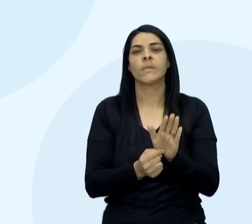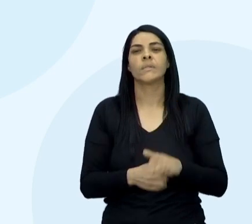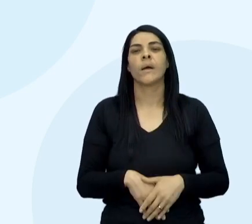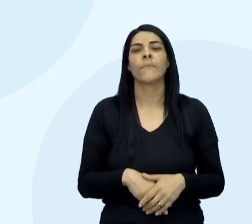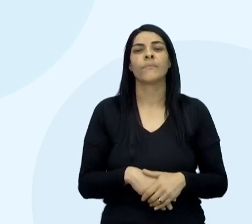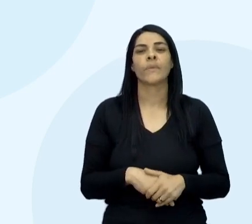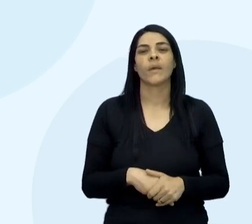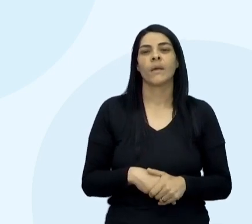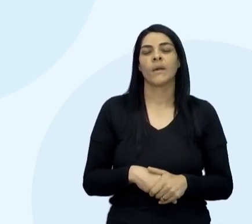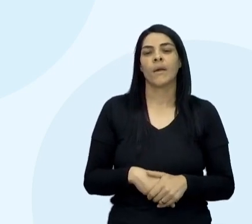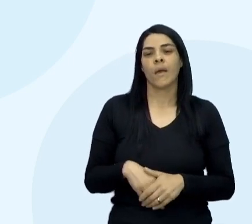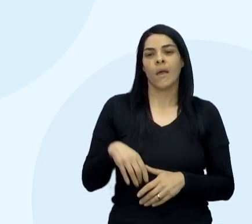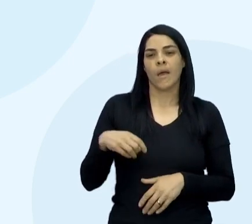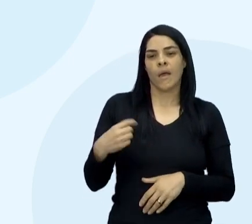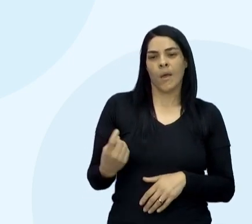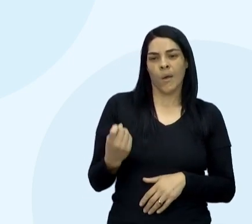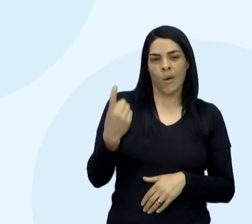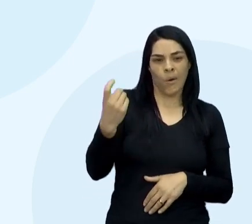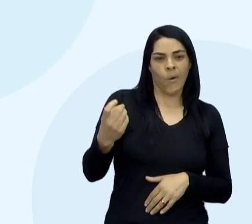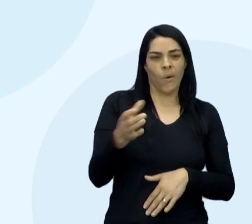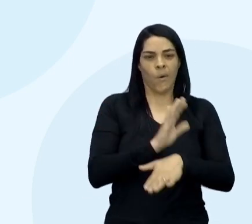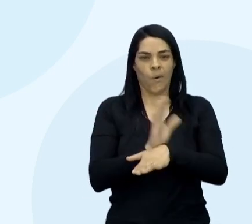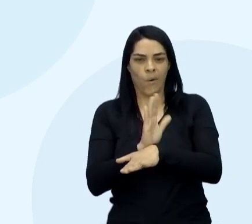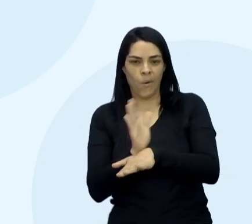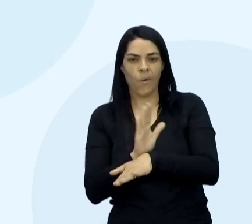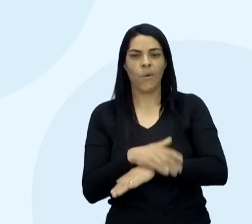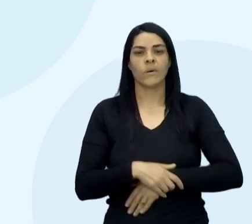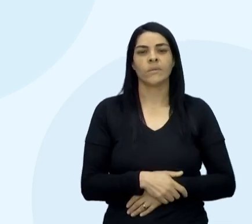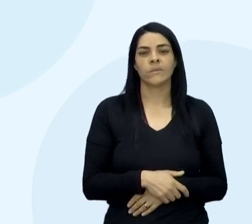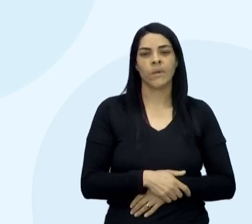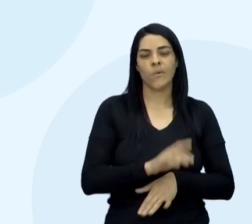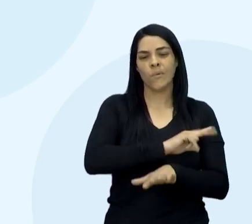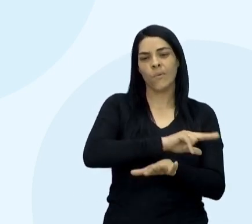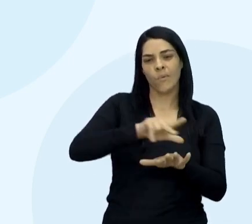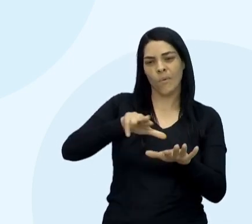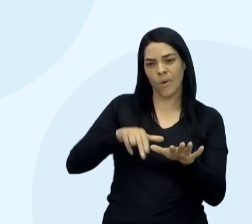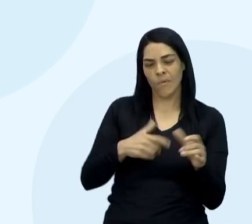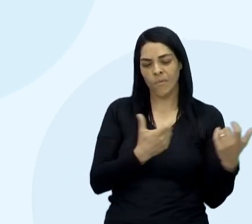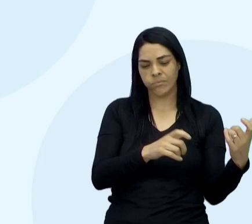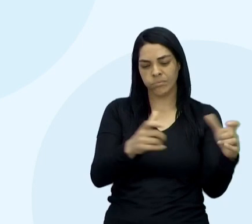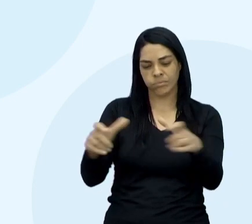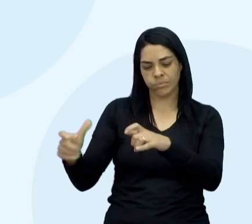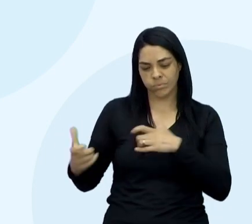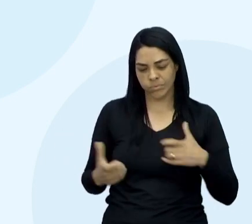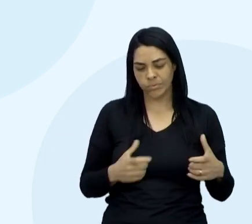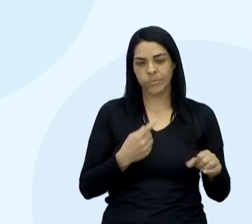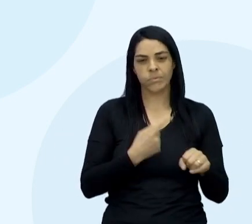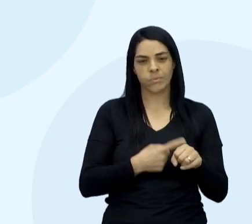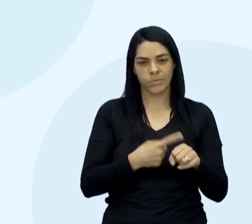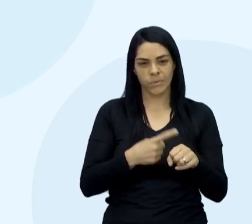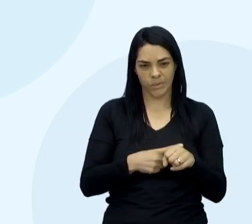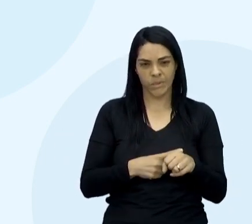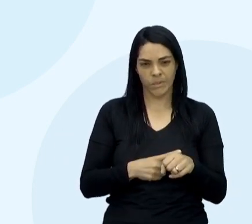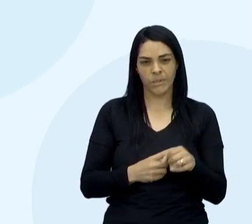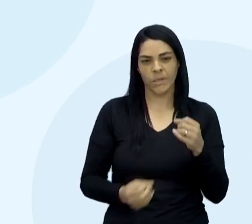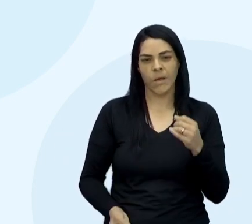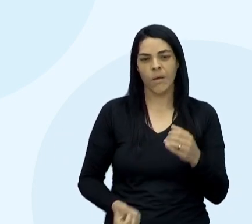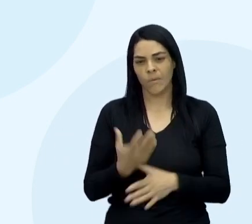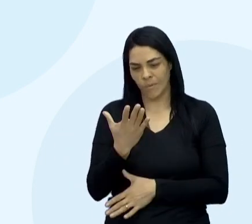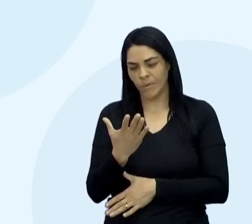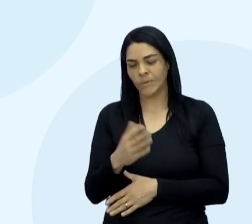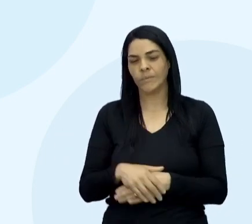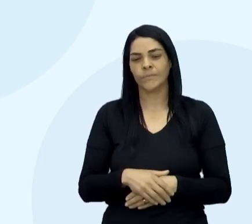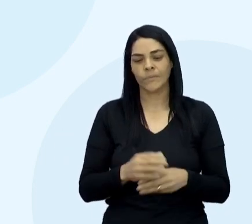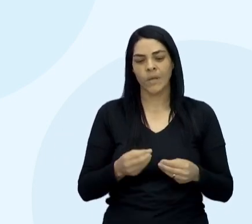nacional, salas em São Paulo, Rio de Janeiro, Niterói, Belo Horizonte, Juiz de Fora, desistindo de produzir e se tornando distribuidor de filmes estrangeiros.